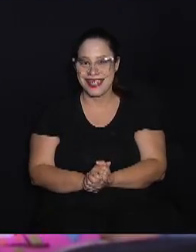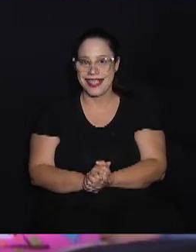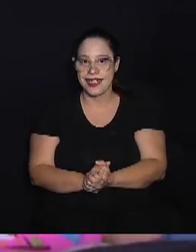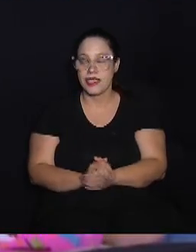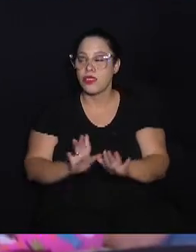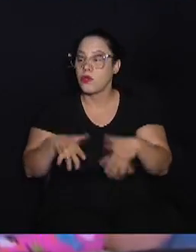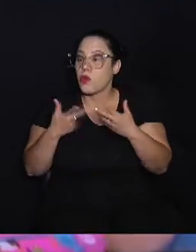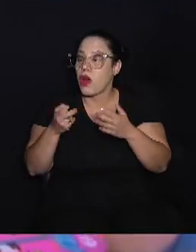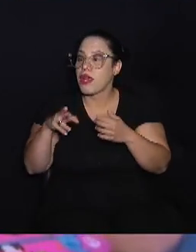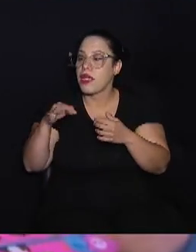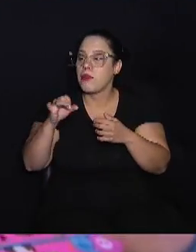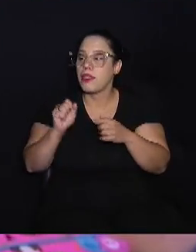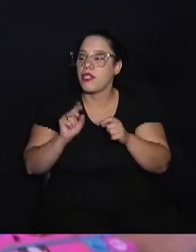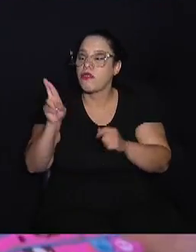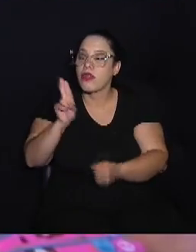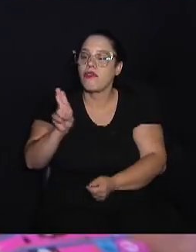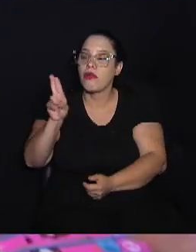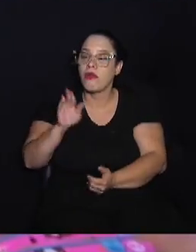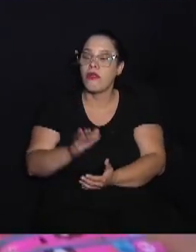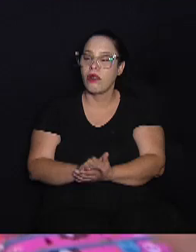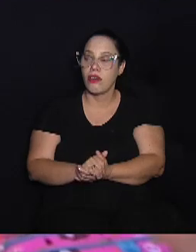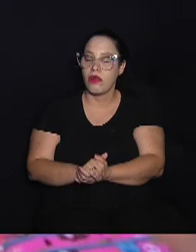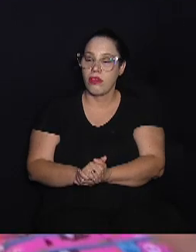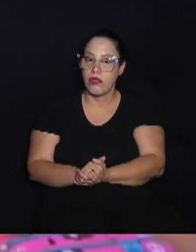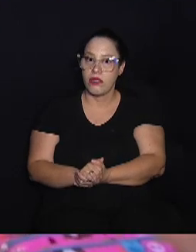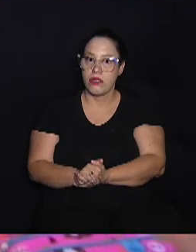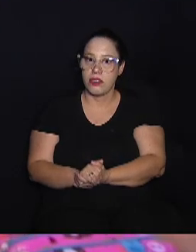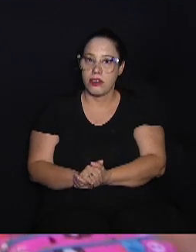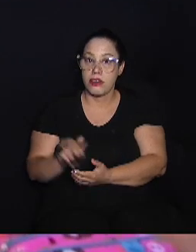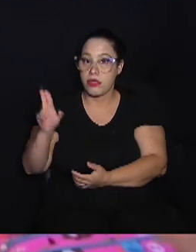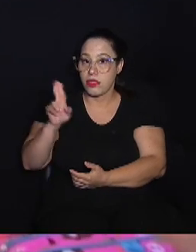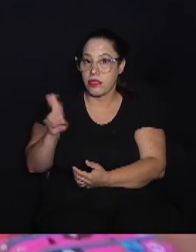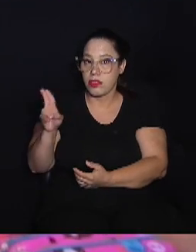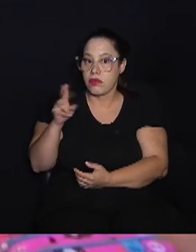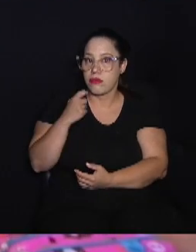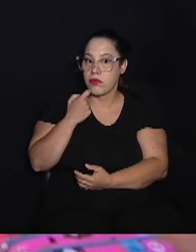Quais sementes que você usou? Ah, eu usei